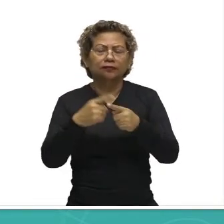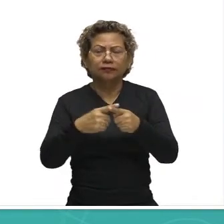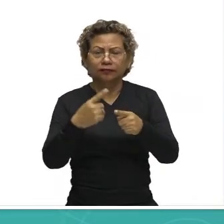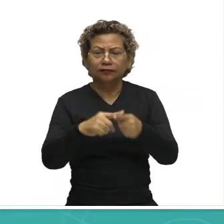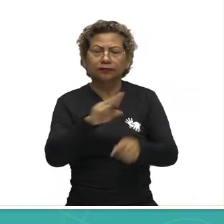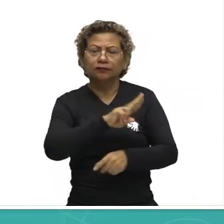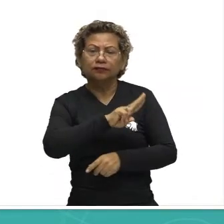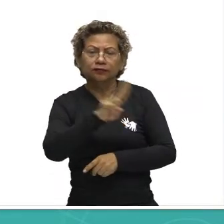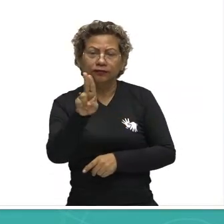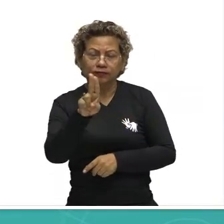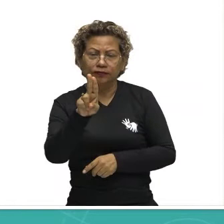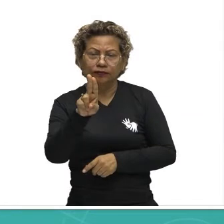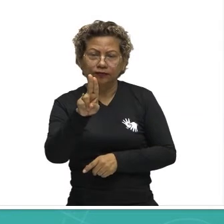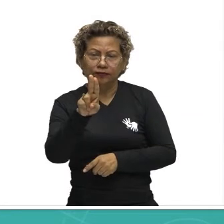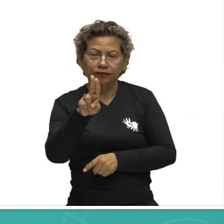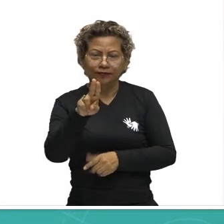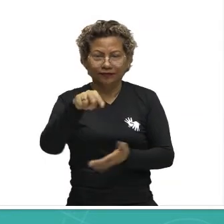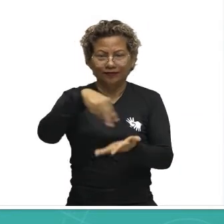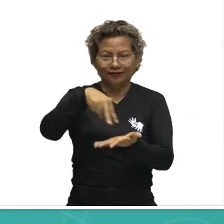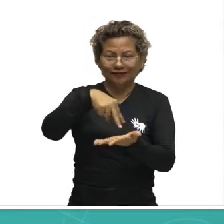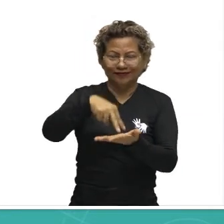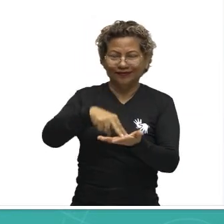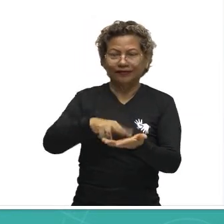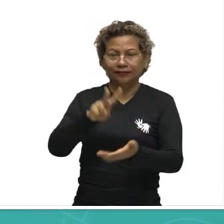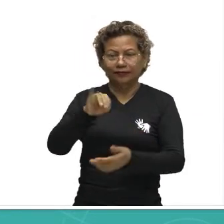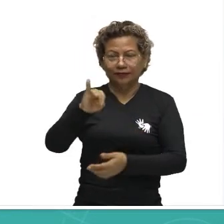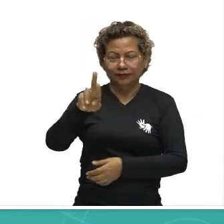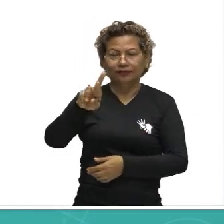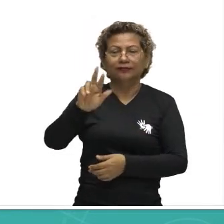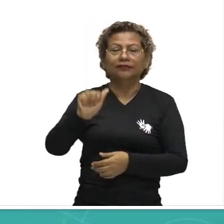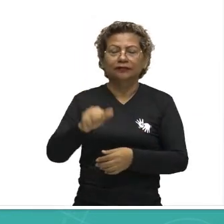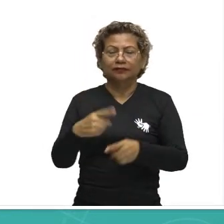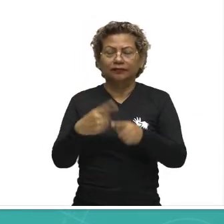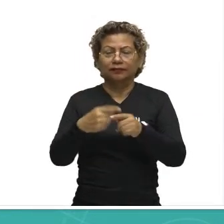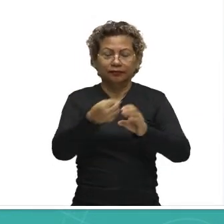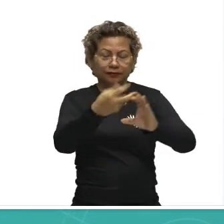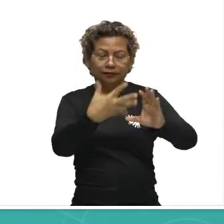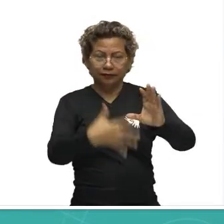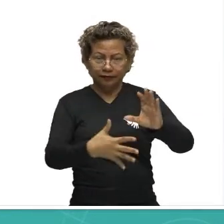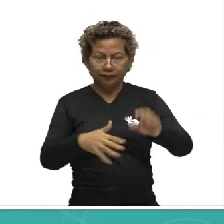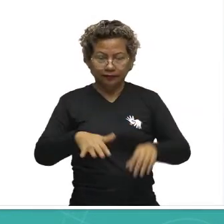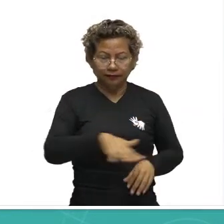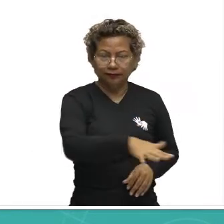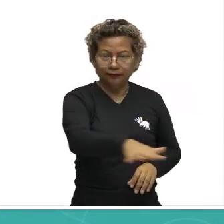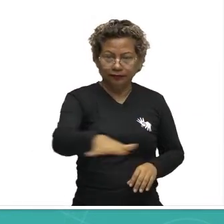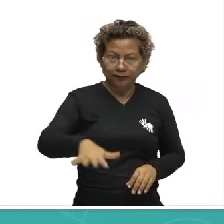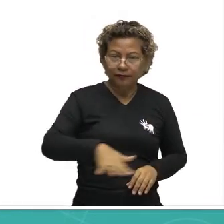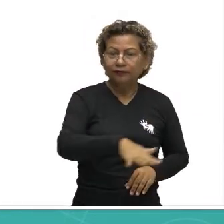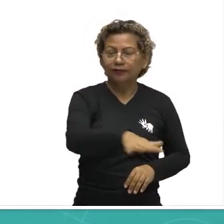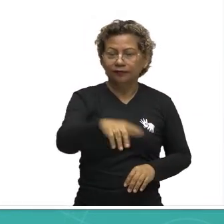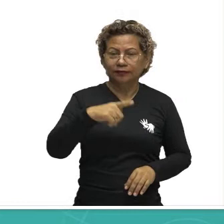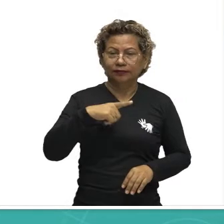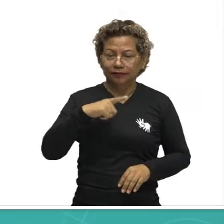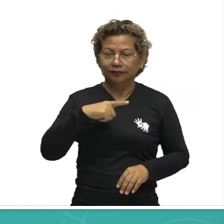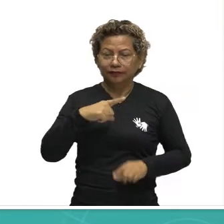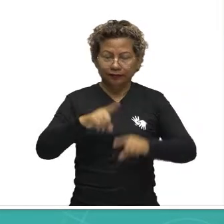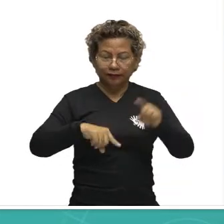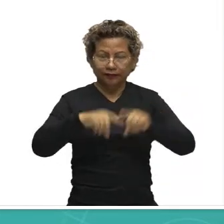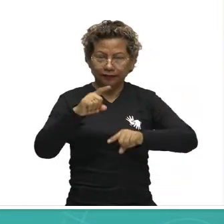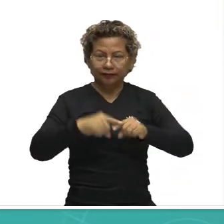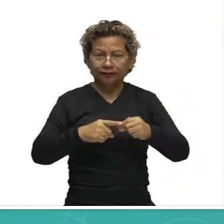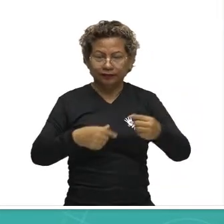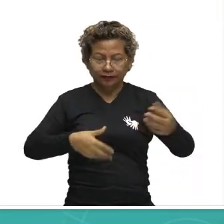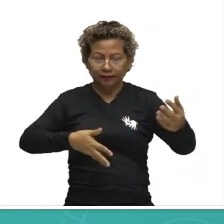verbo virar, pois são os seus movimentos característicos. Os passos são acompanhados por violões,